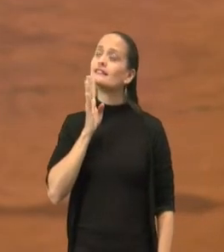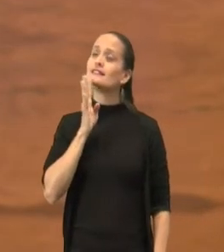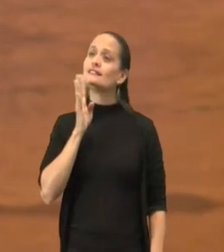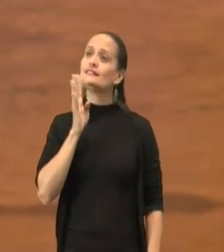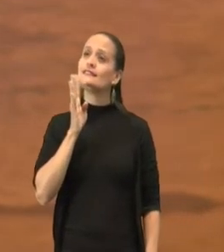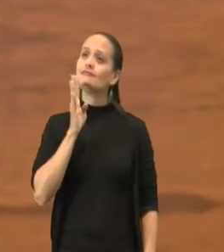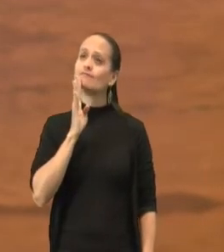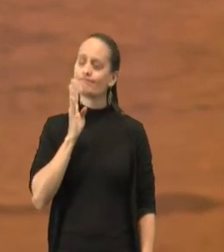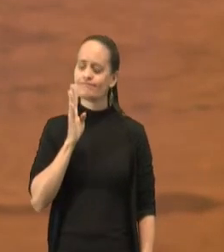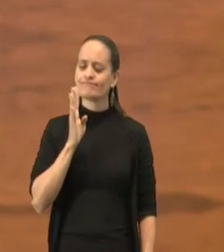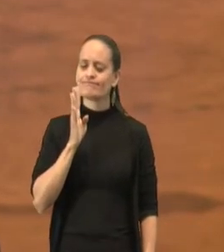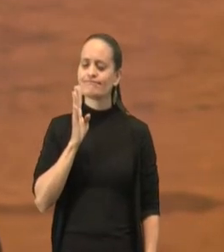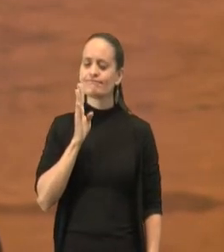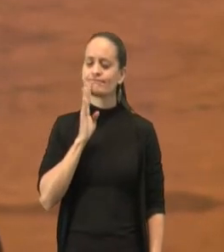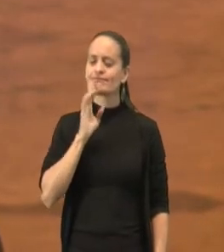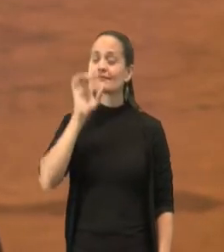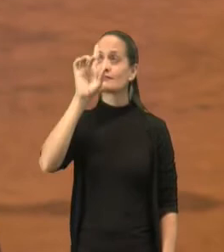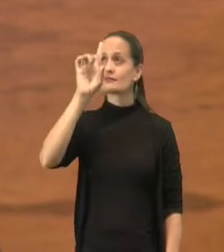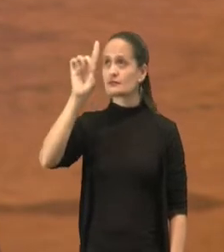conheces.